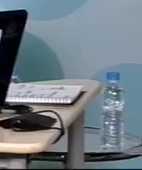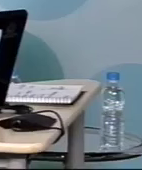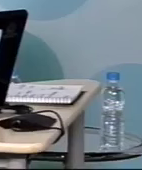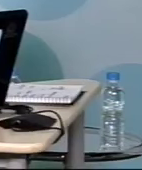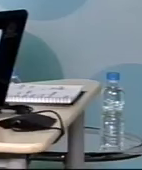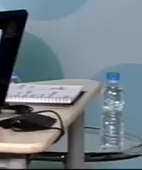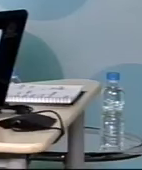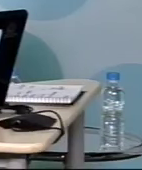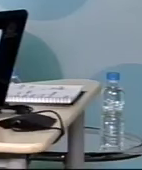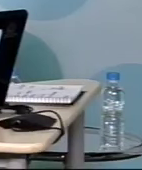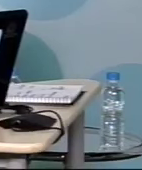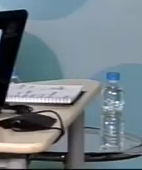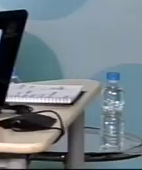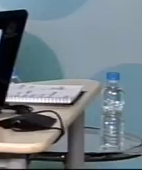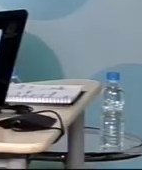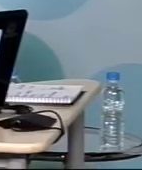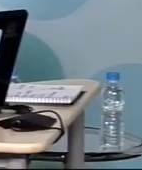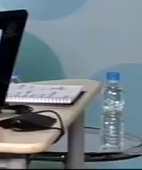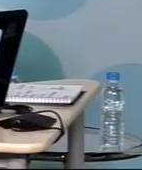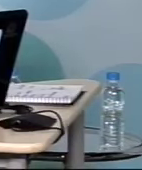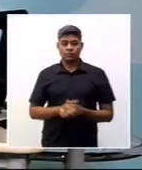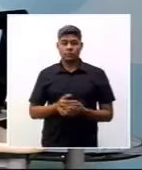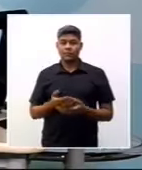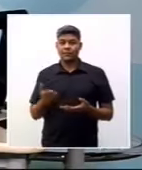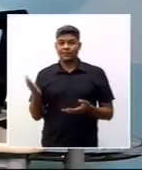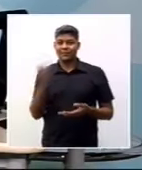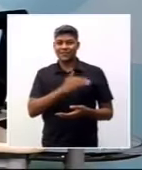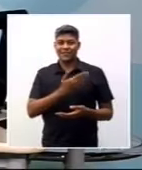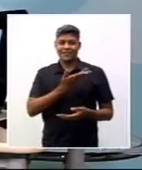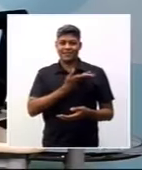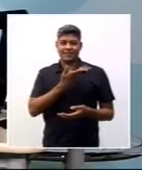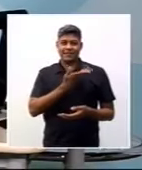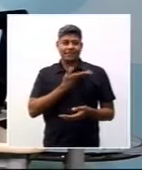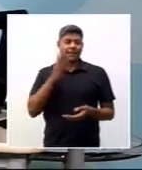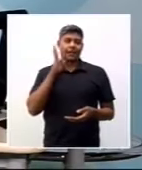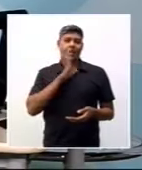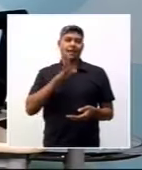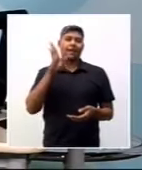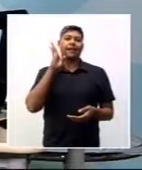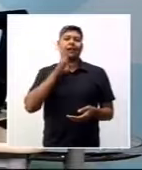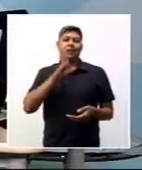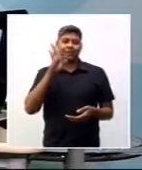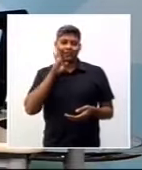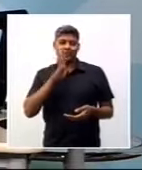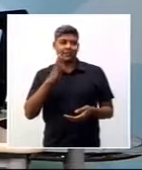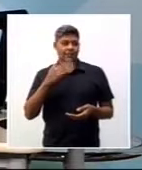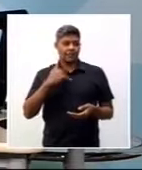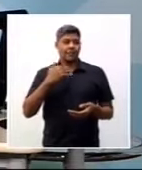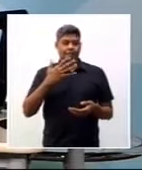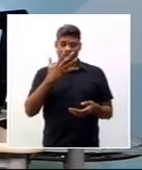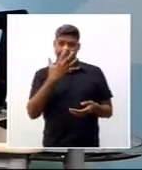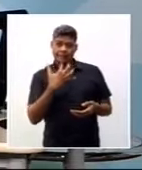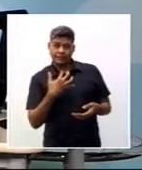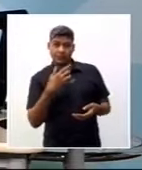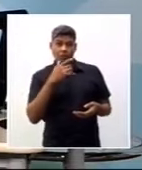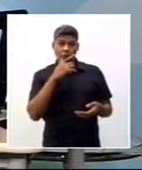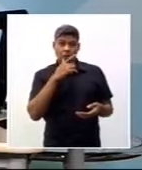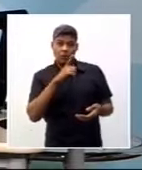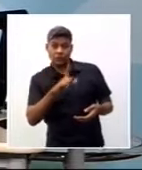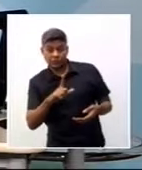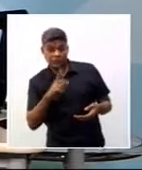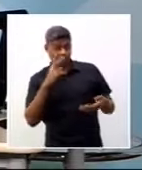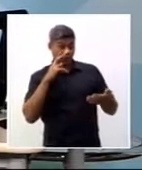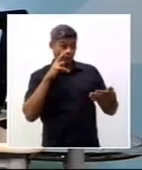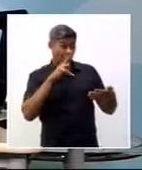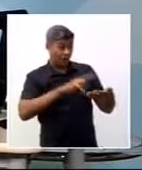e aí bom vamos lá galera muito legal sou sincera em falar que eu não consegui